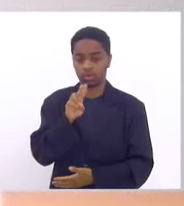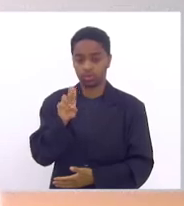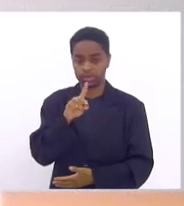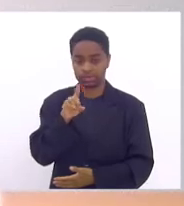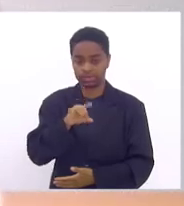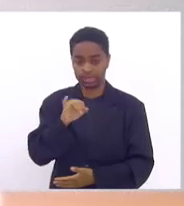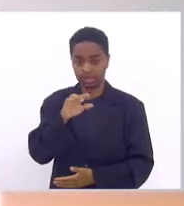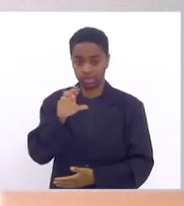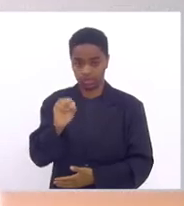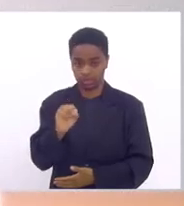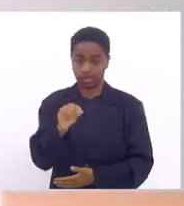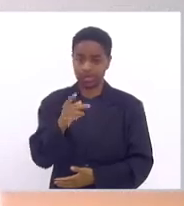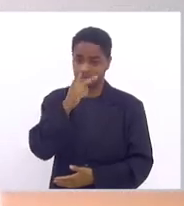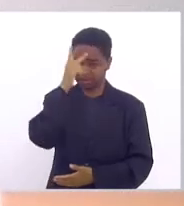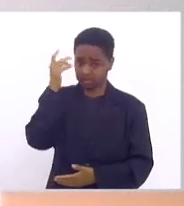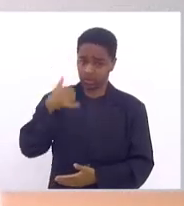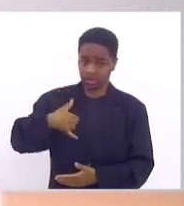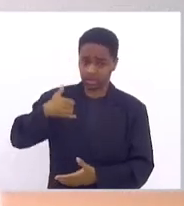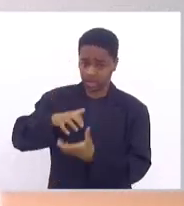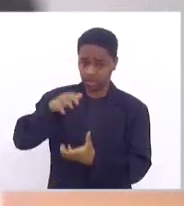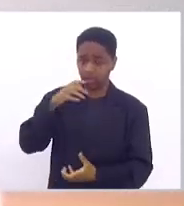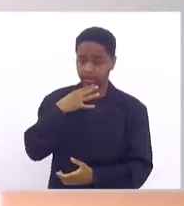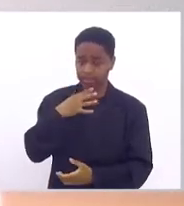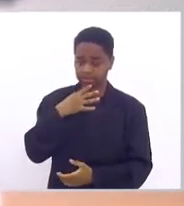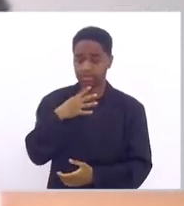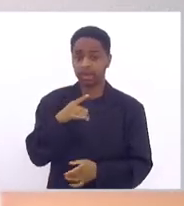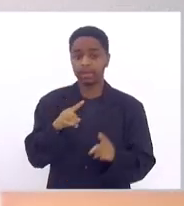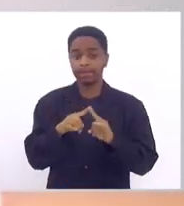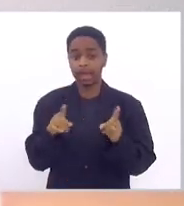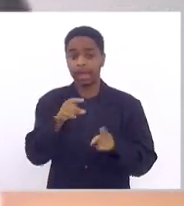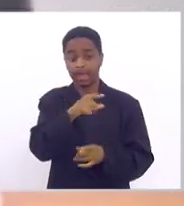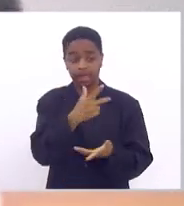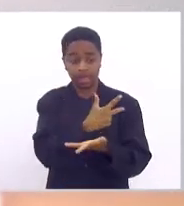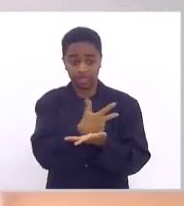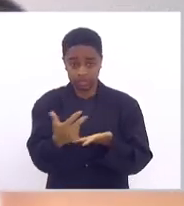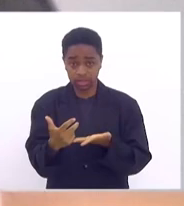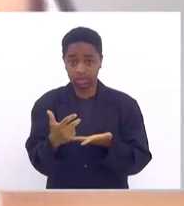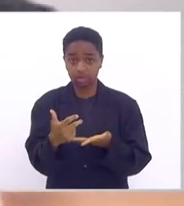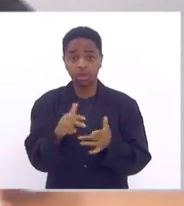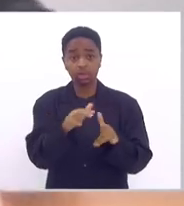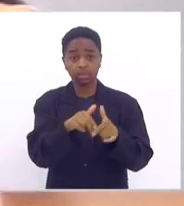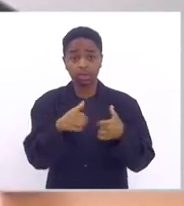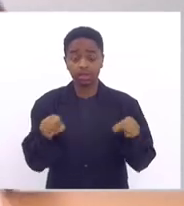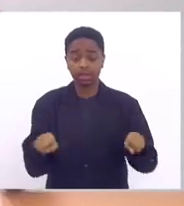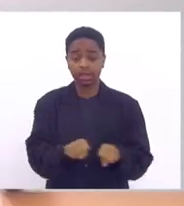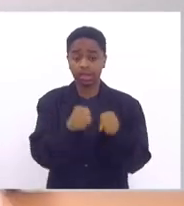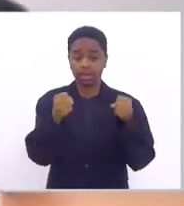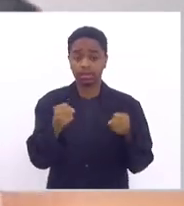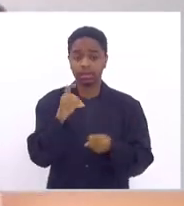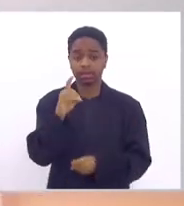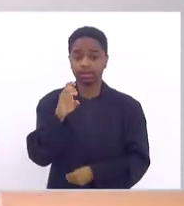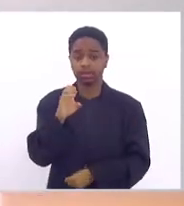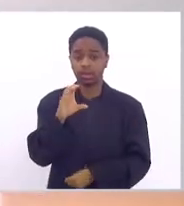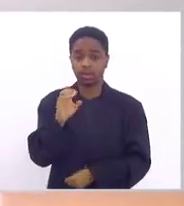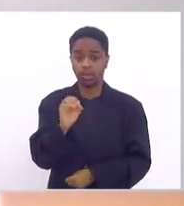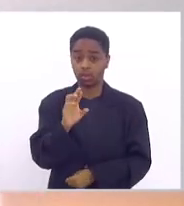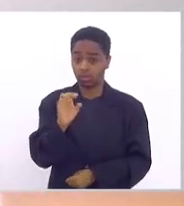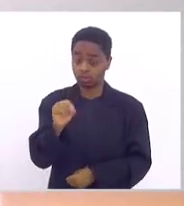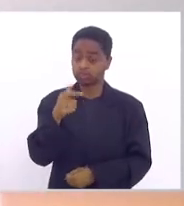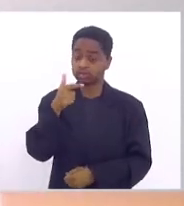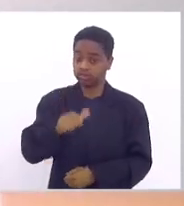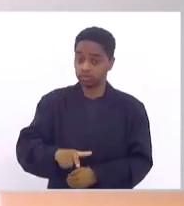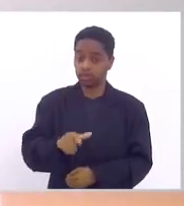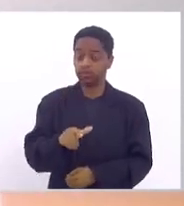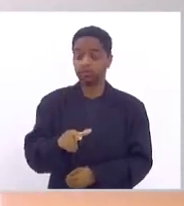conhece pessoal mais idoso apenas lembra e ele foi caçado por quebra de decoro parlamentar novamente foi a câmara dos